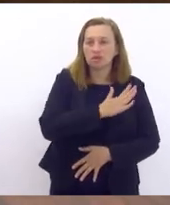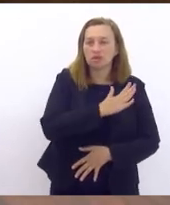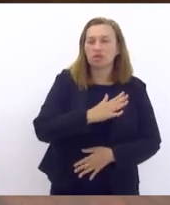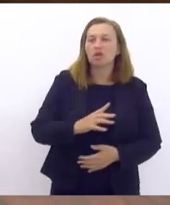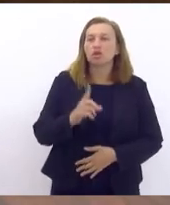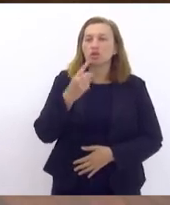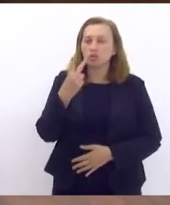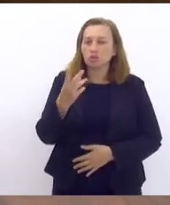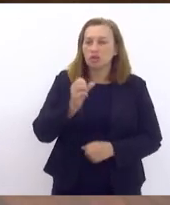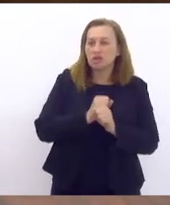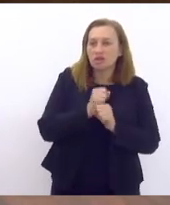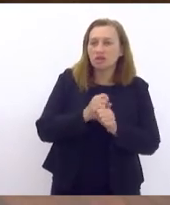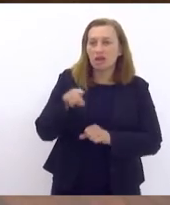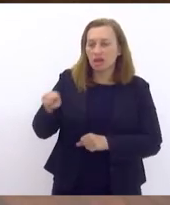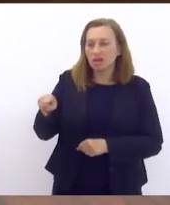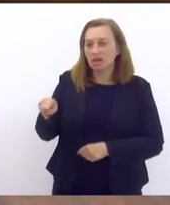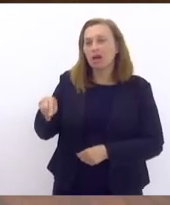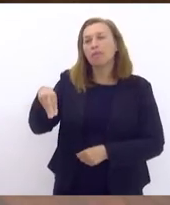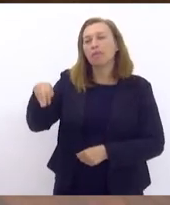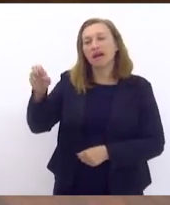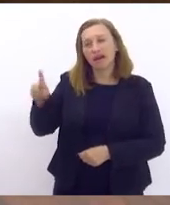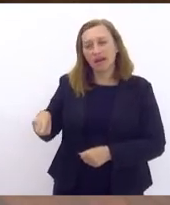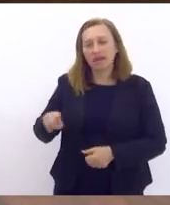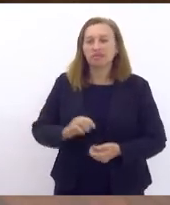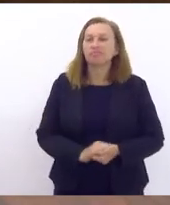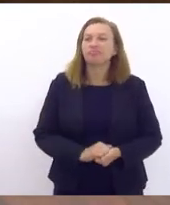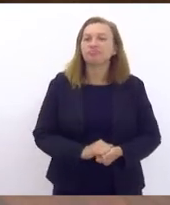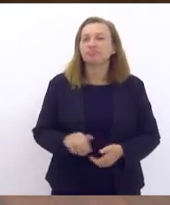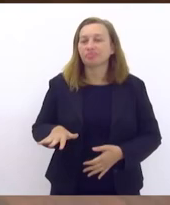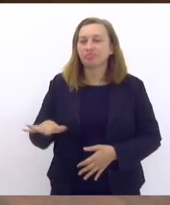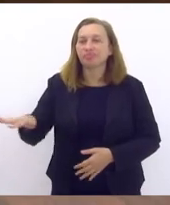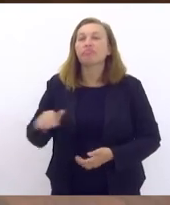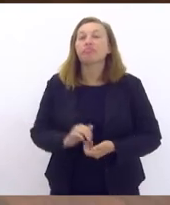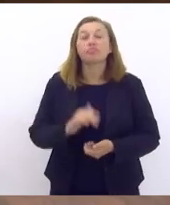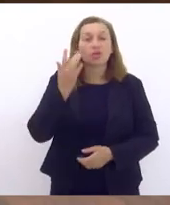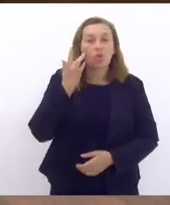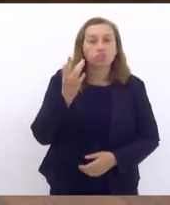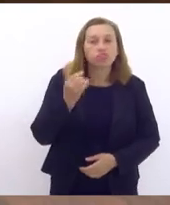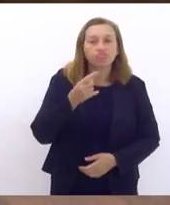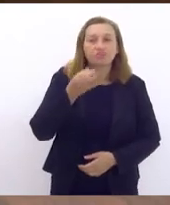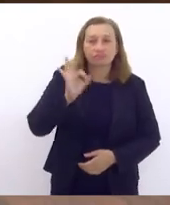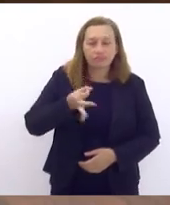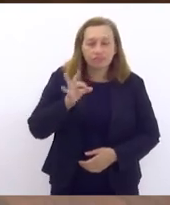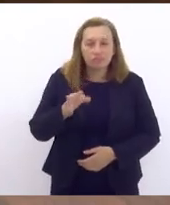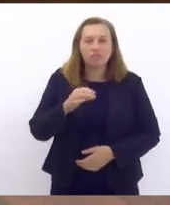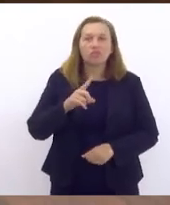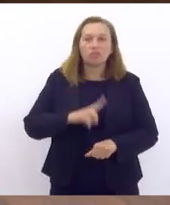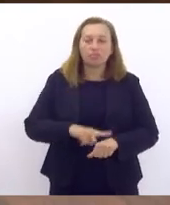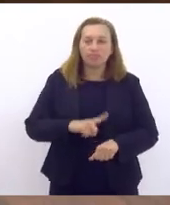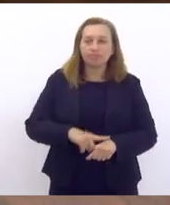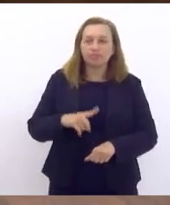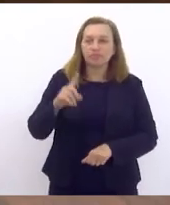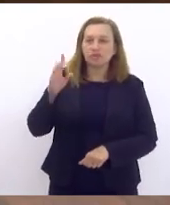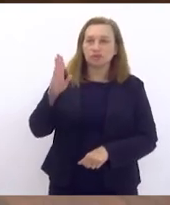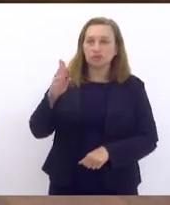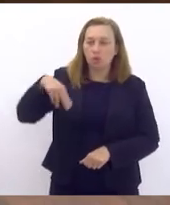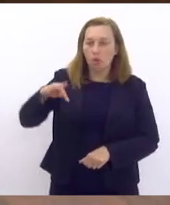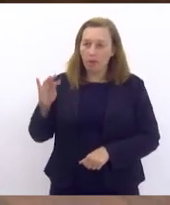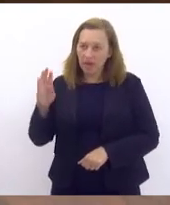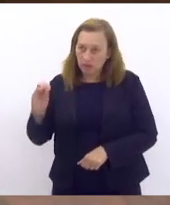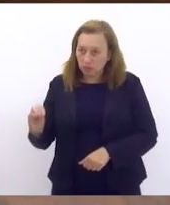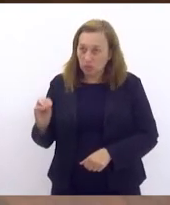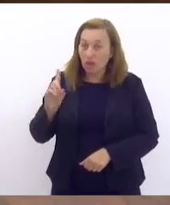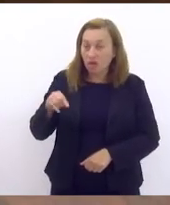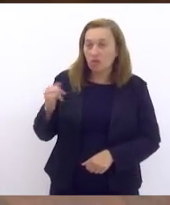2 anos ali na Maré. E eu acho que é o momento, eu tenho certeza, Galberto, que é o